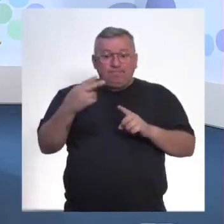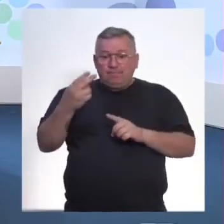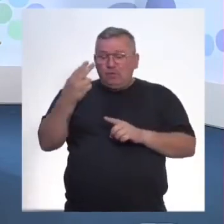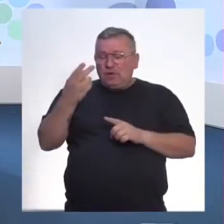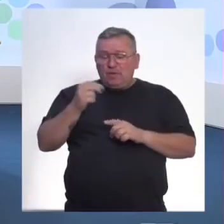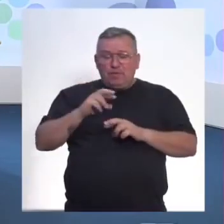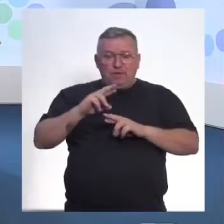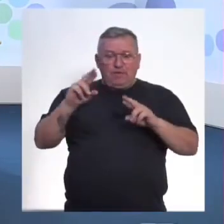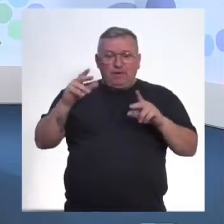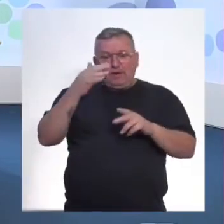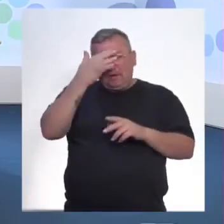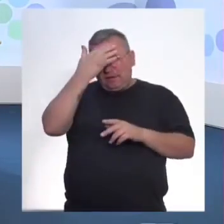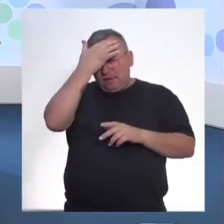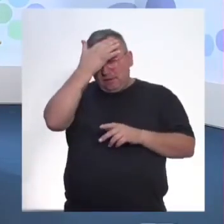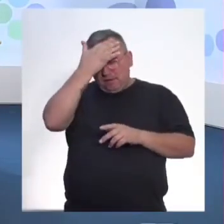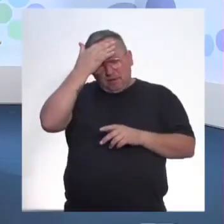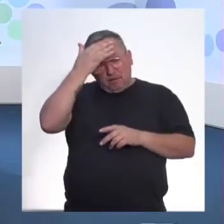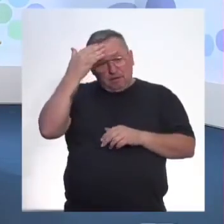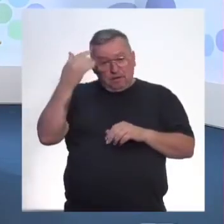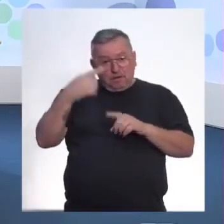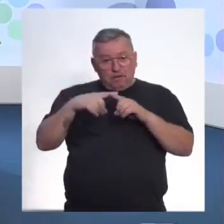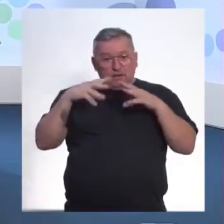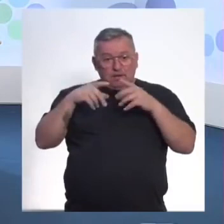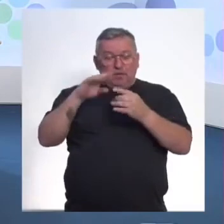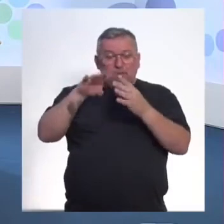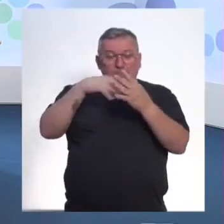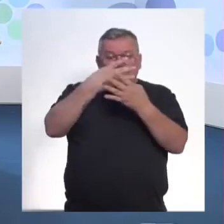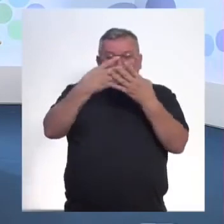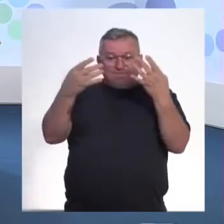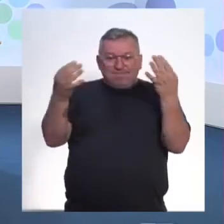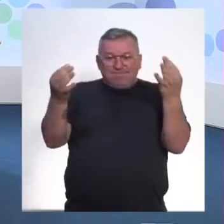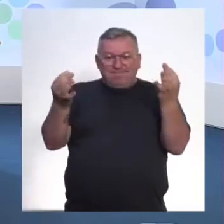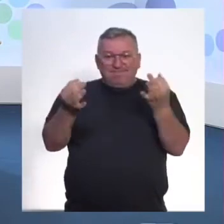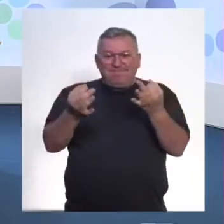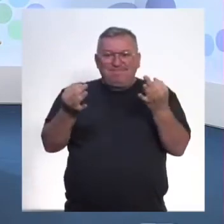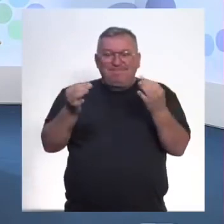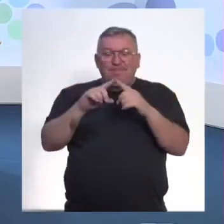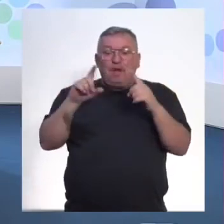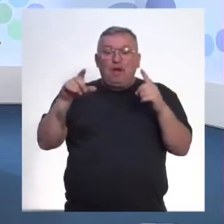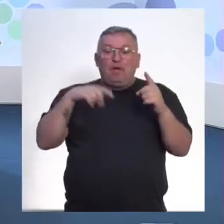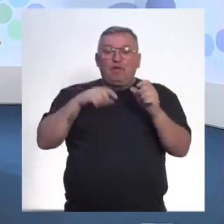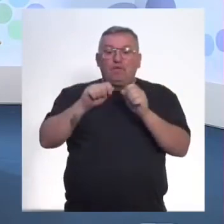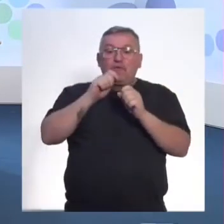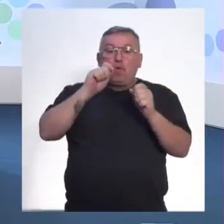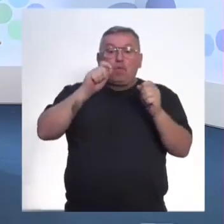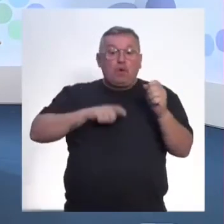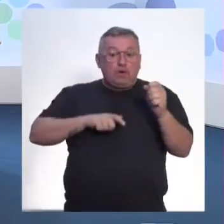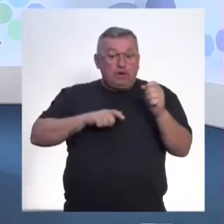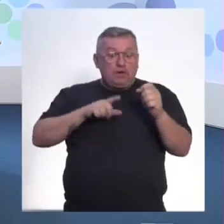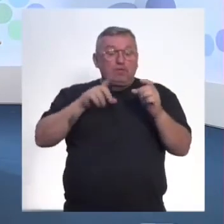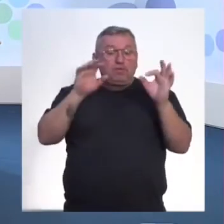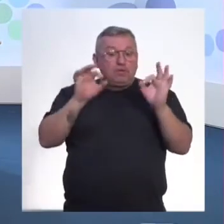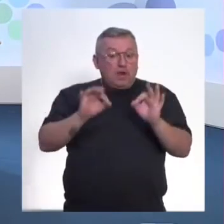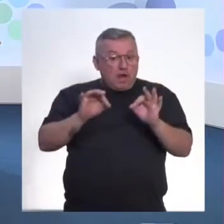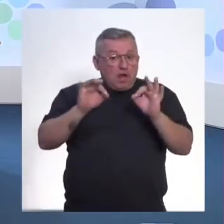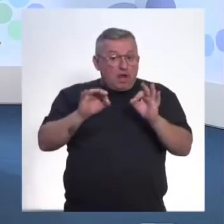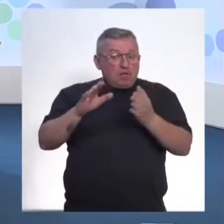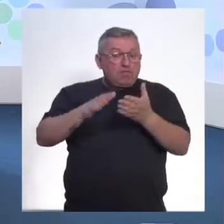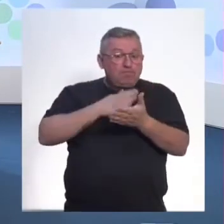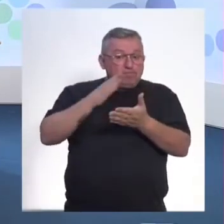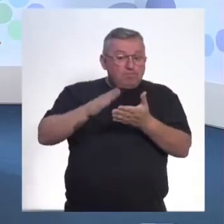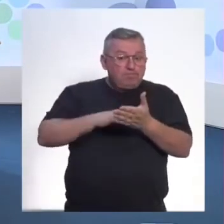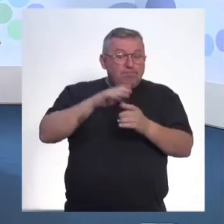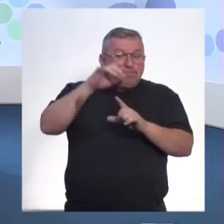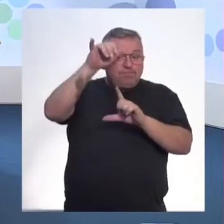muita diferença, porque felizmente a gente tem tudo quadriculado, tudo bonitinho. Agora, se você não seguir um modelinho, né, bem certinho ali no seu caderno, na